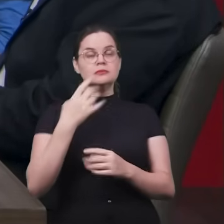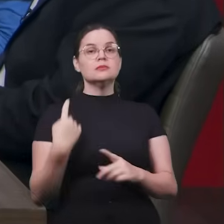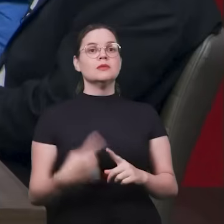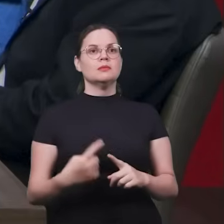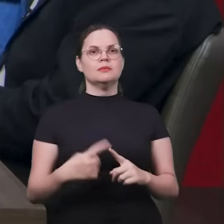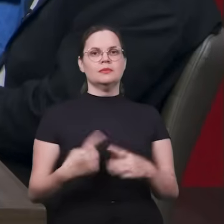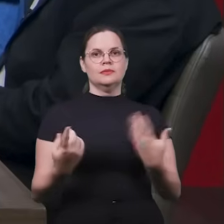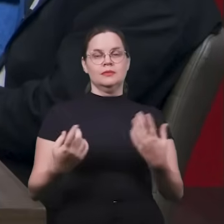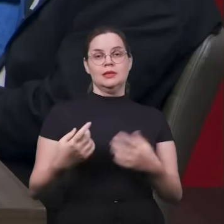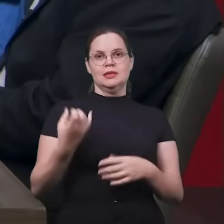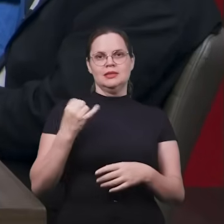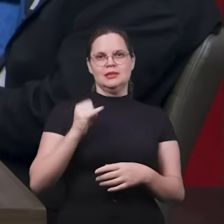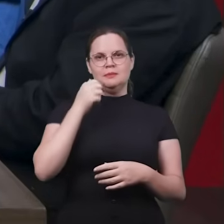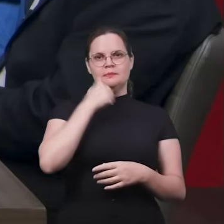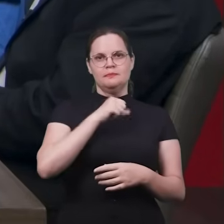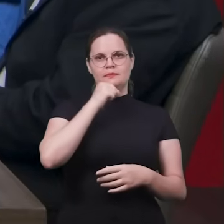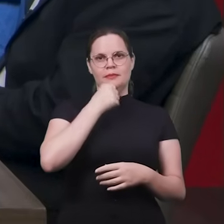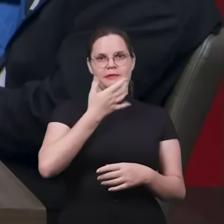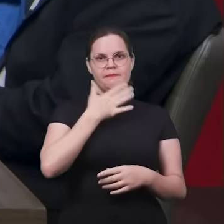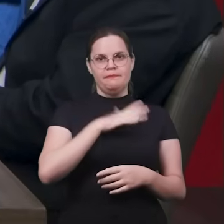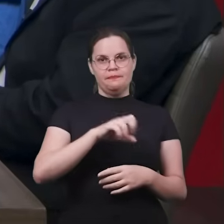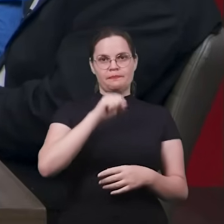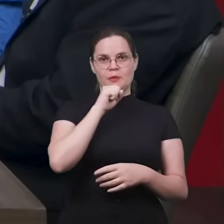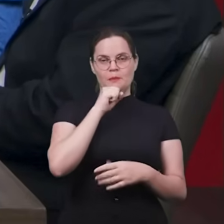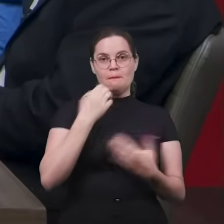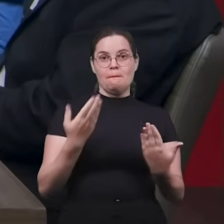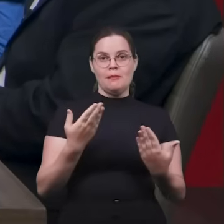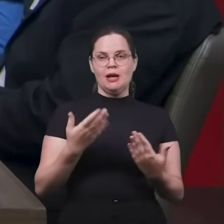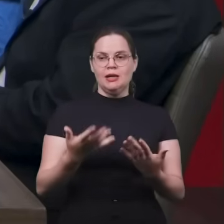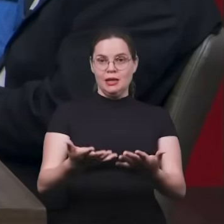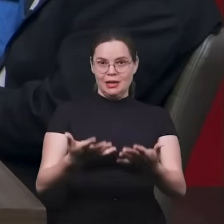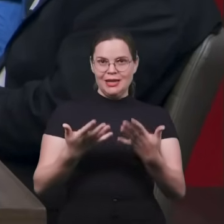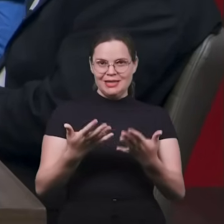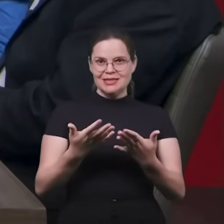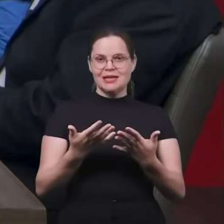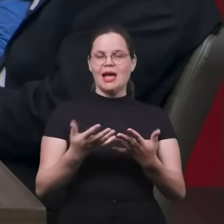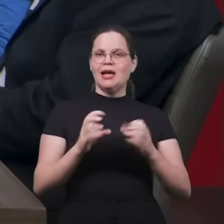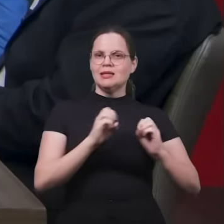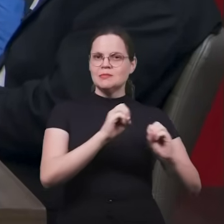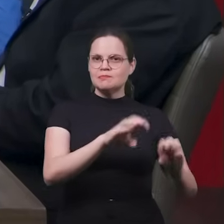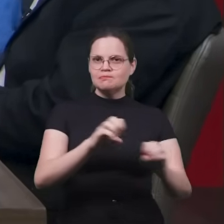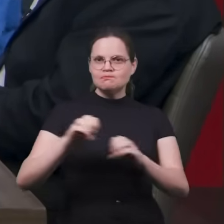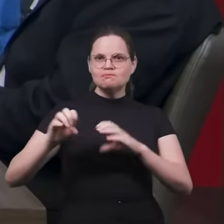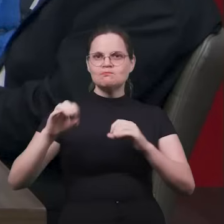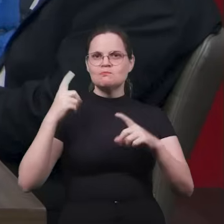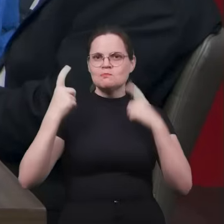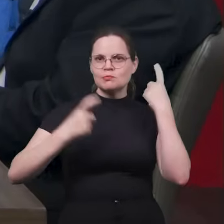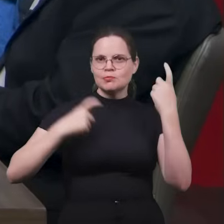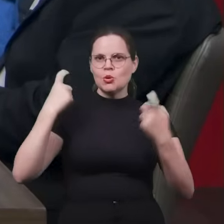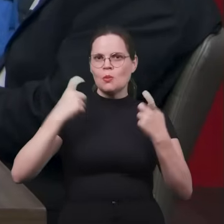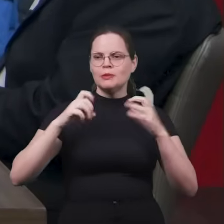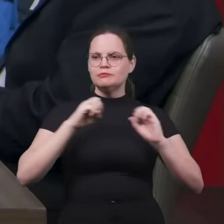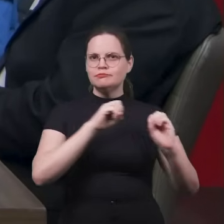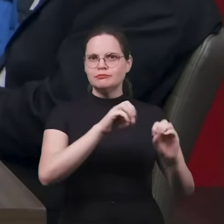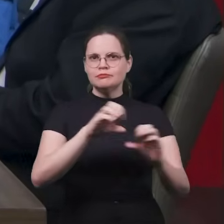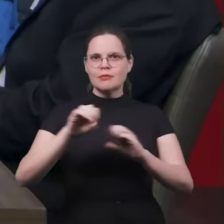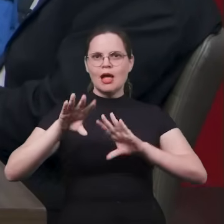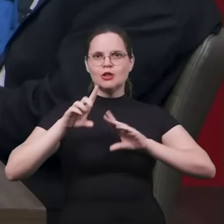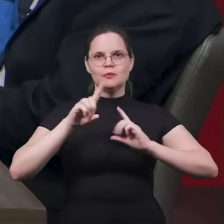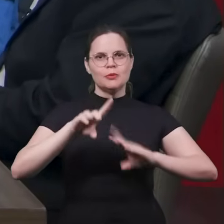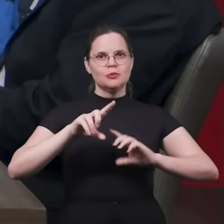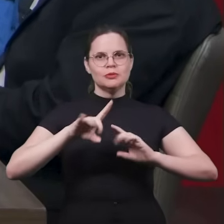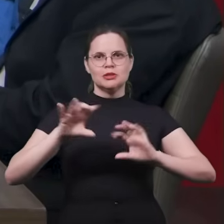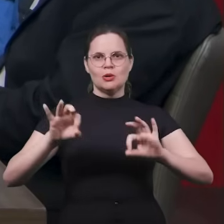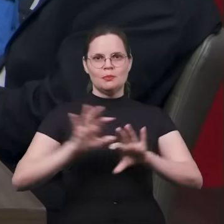porque quando os pais eles investem nos filhos e com a preocupação de ensiná-los